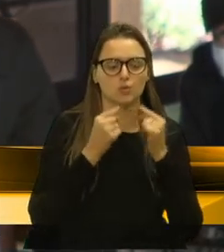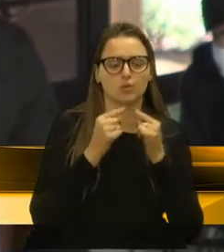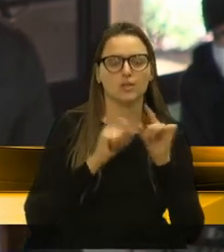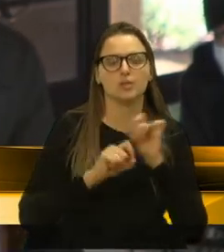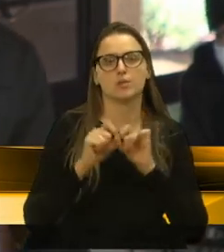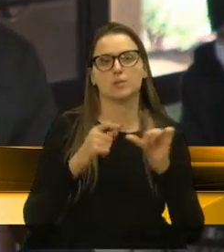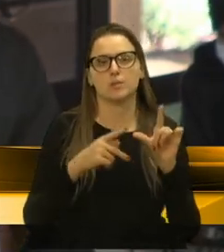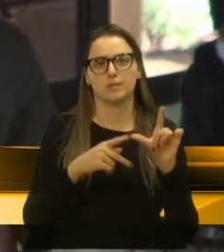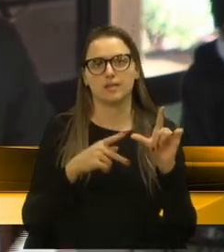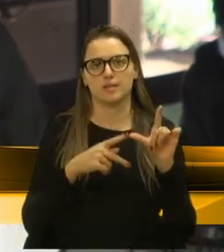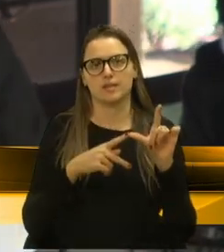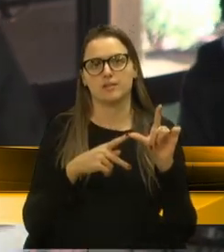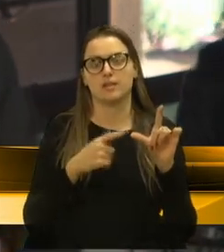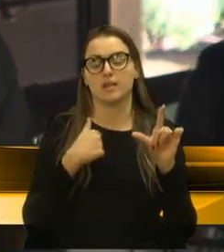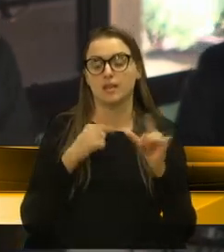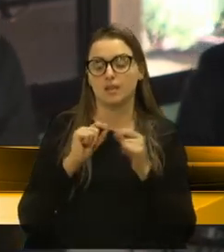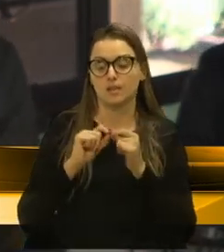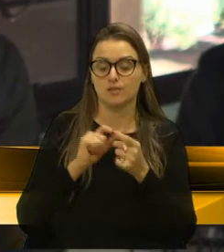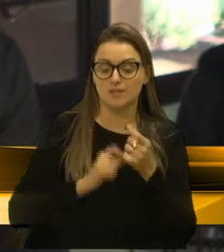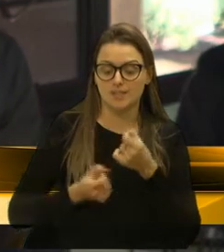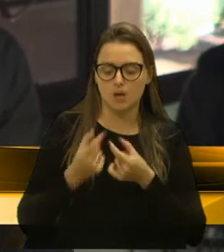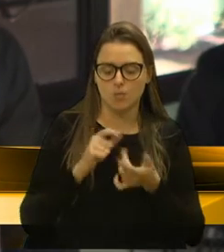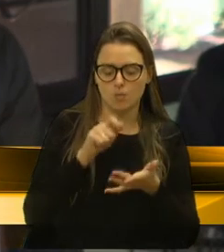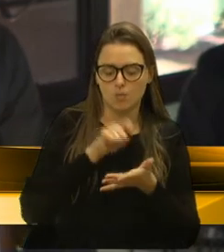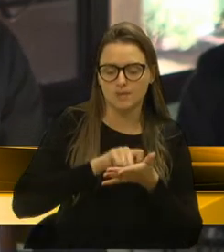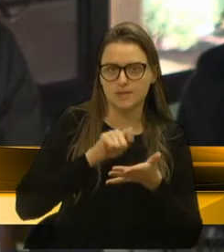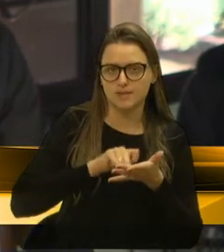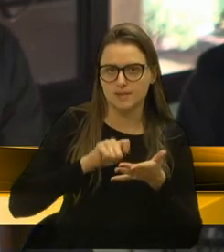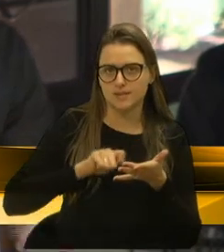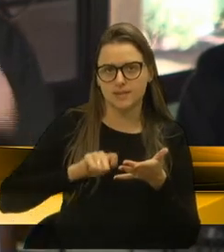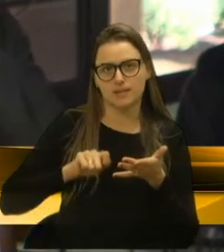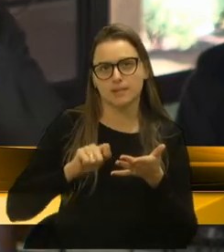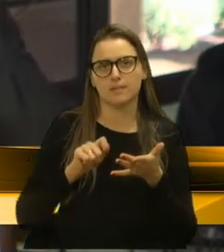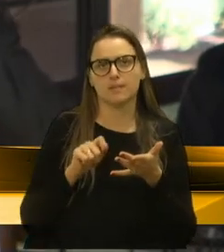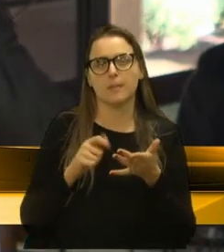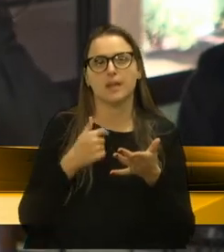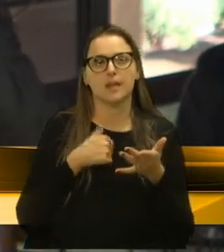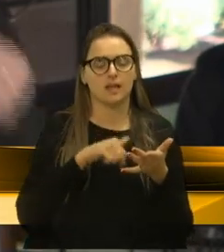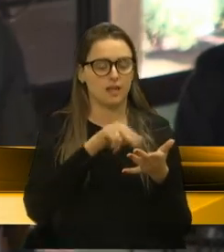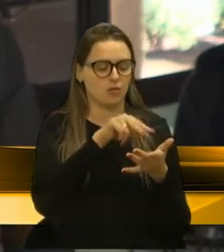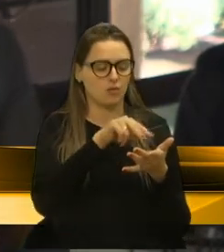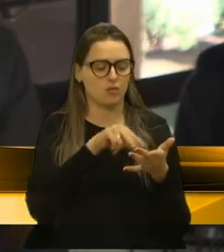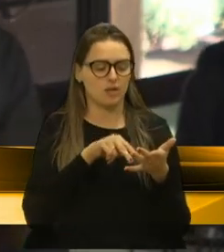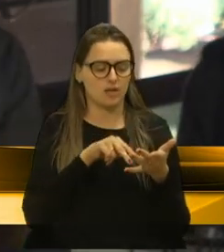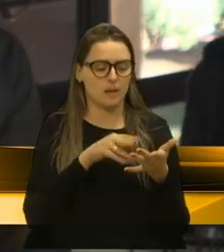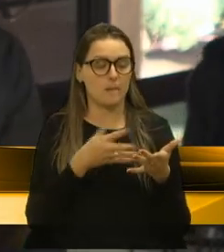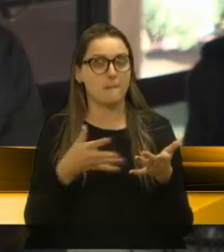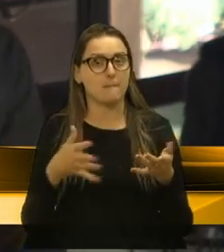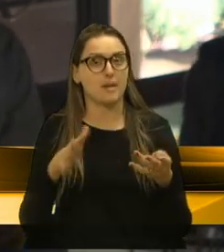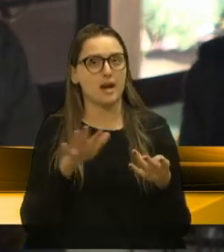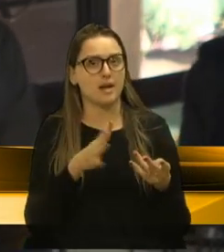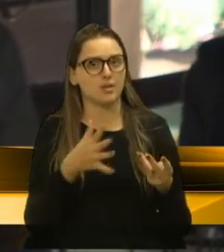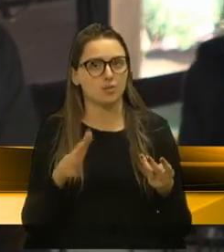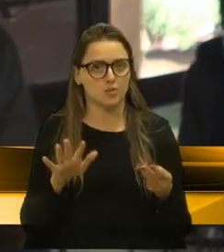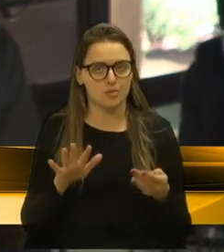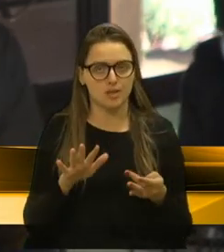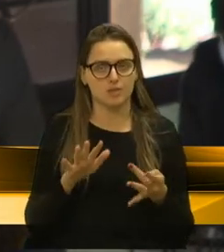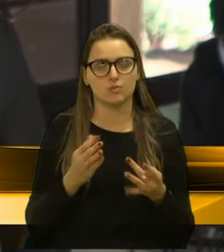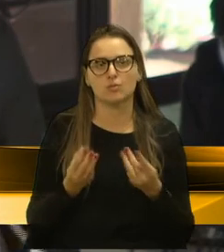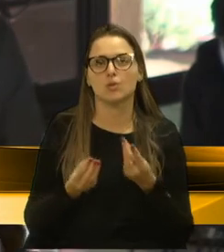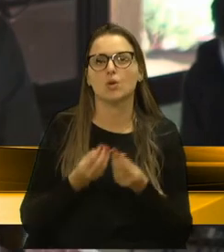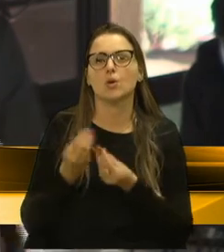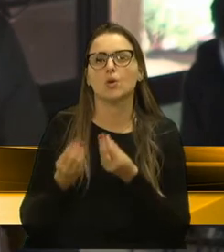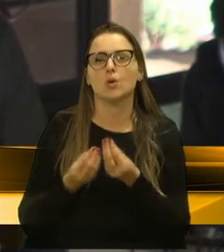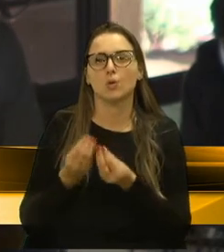gratuidades. Eu fiz algumas anotações aqui, vou ler mais ou menos como